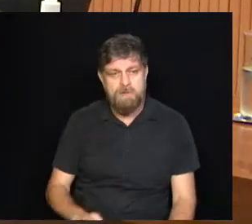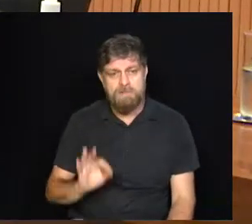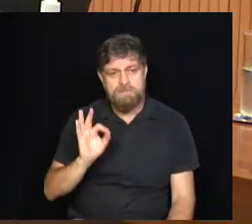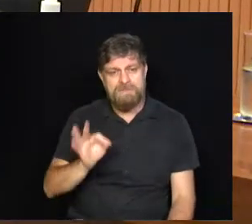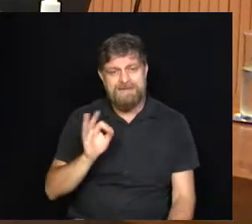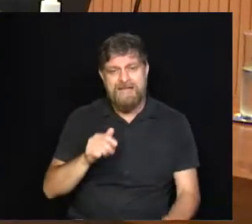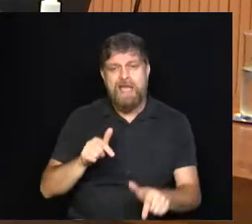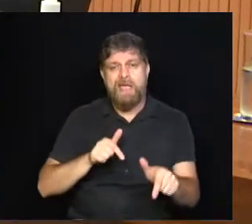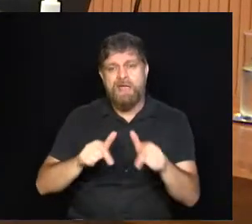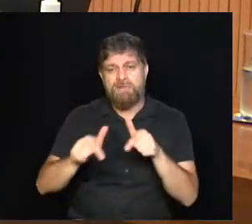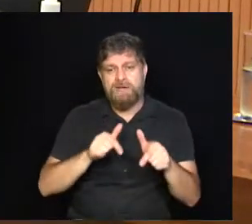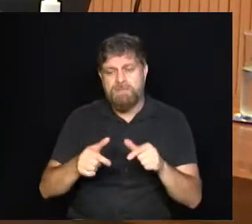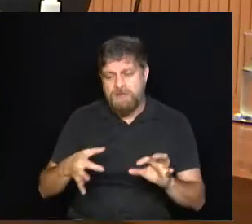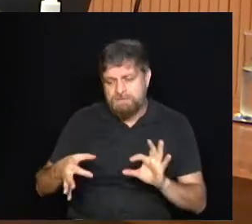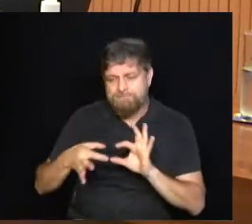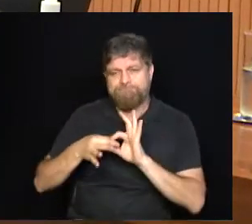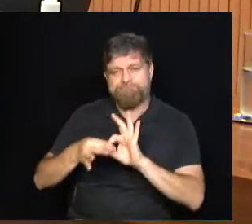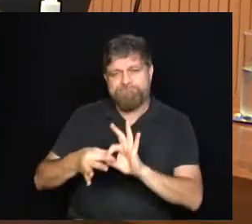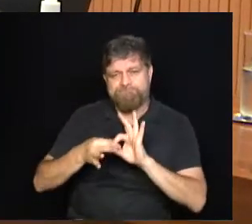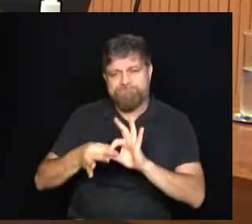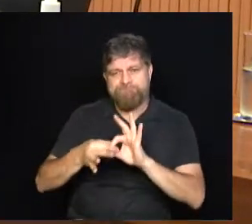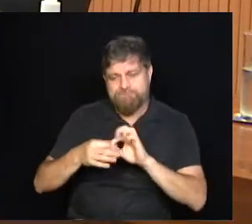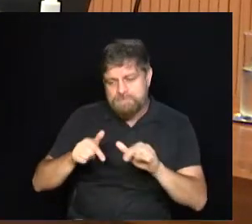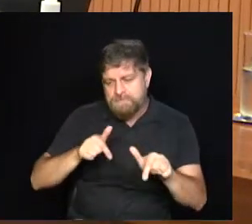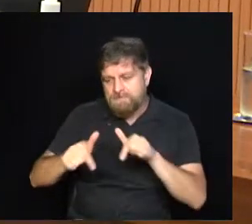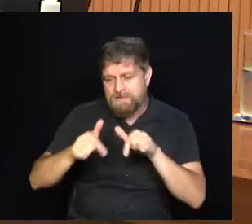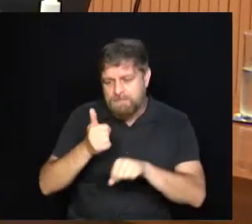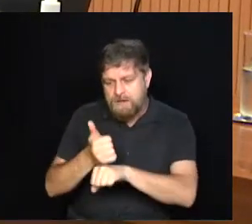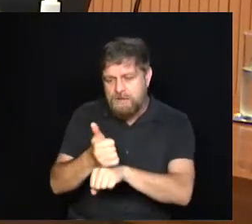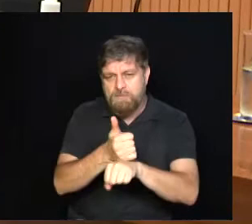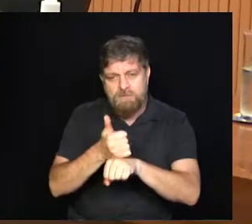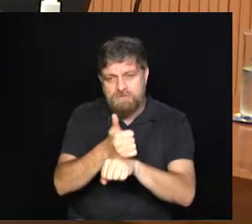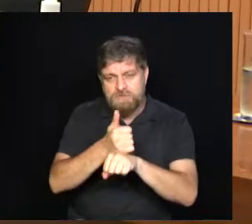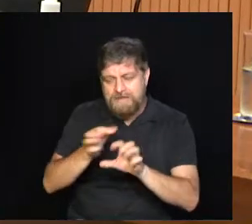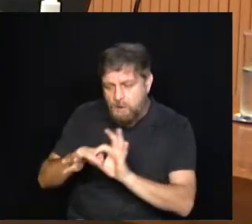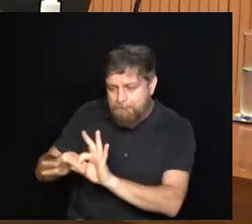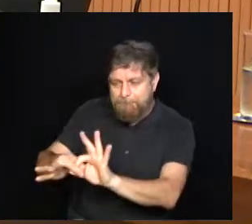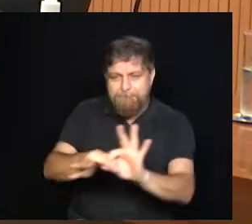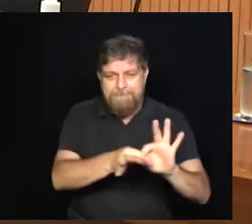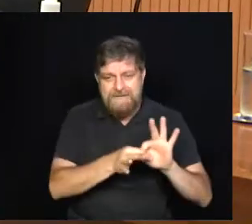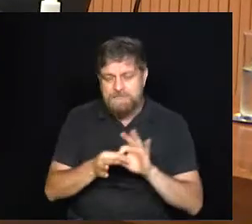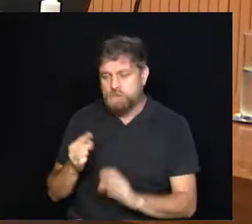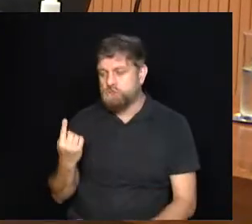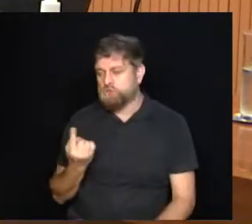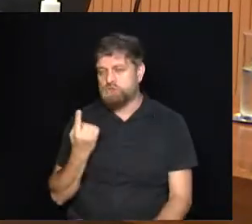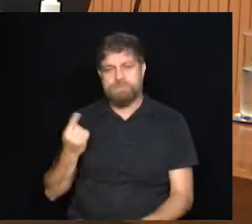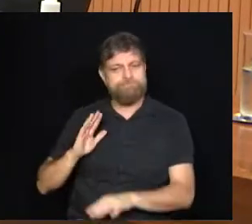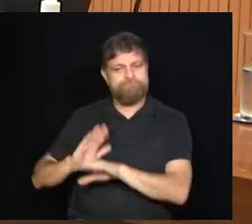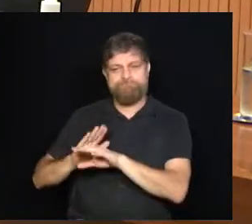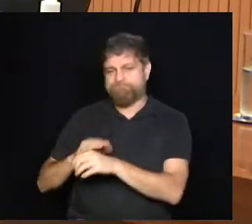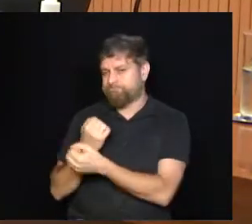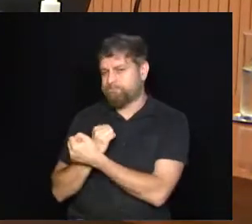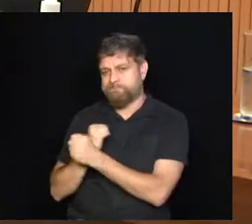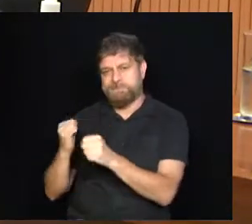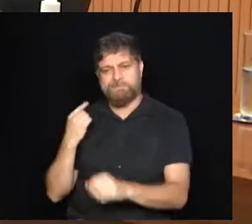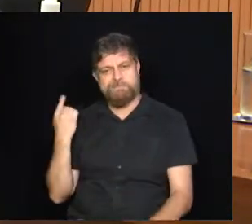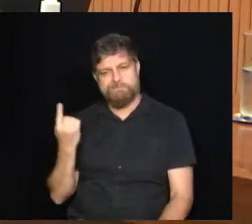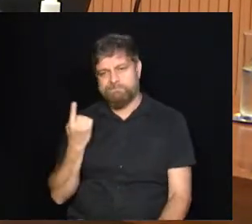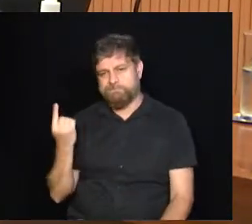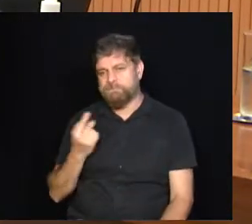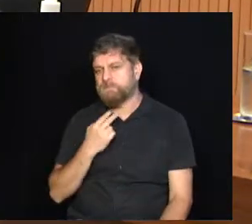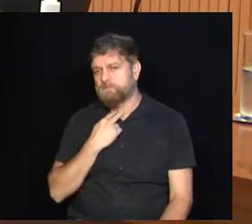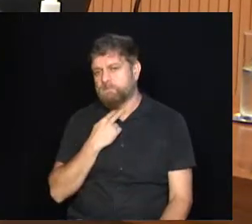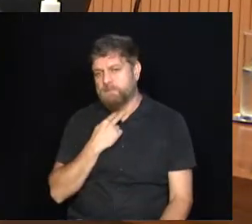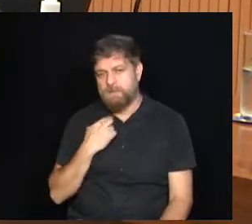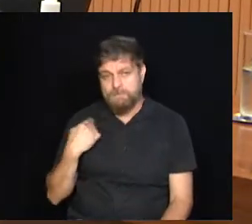de equipe, rede, equipe, trabalho, né? Ninguém faz nada sozinho, acho que falaram isso mais de uma vez, e eu vejo isso mesmo,